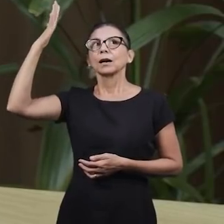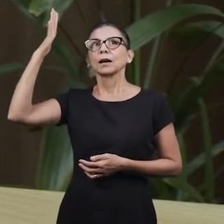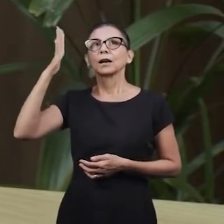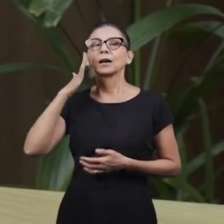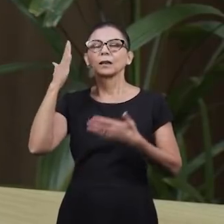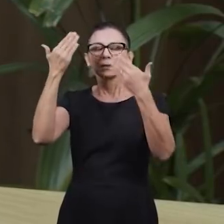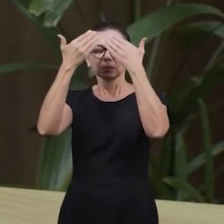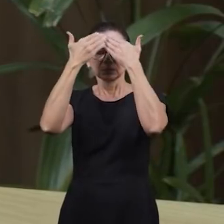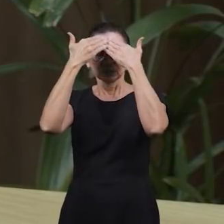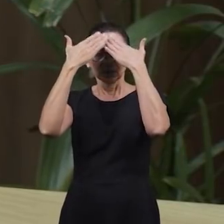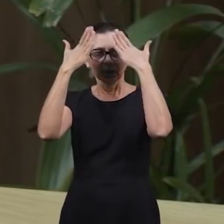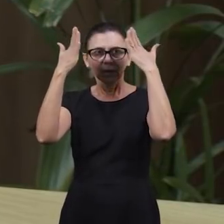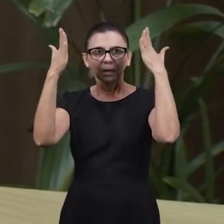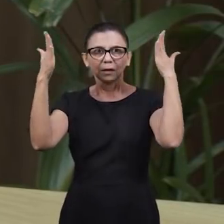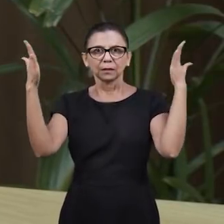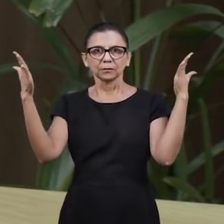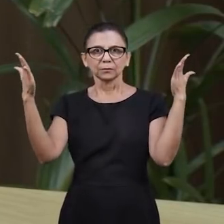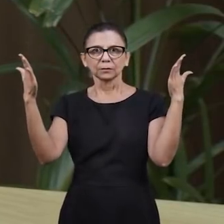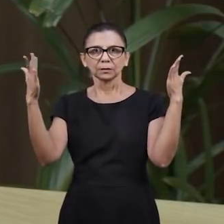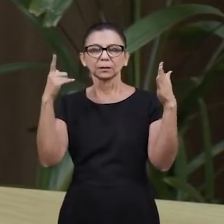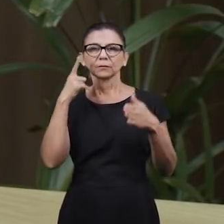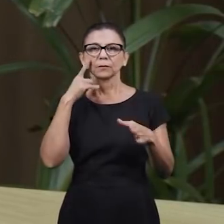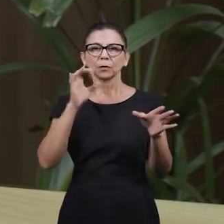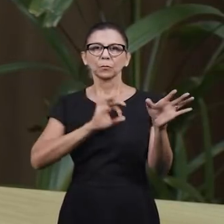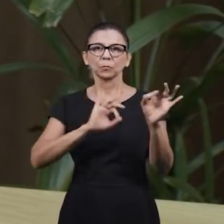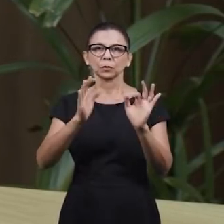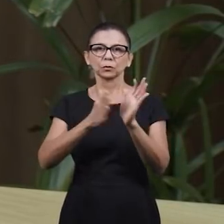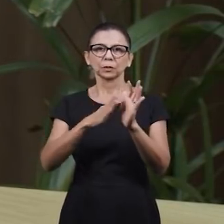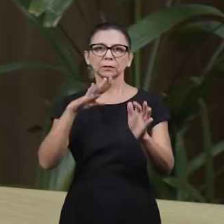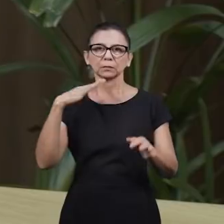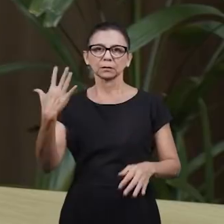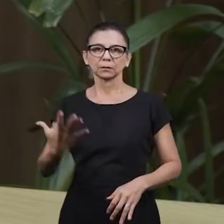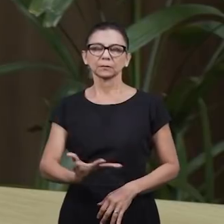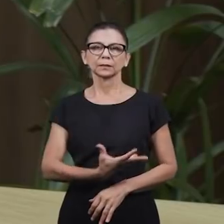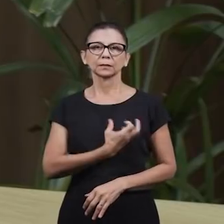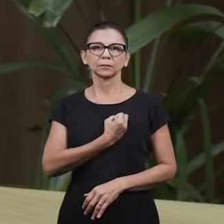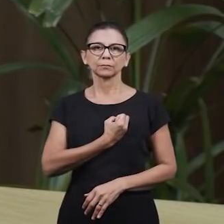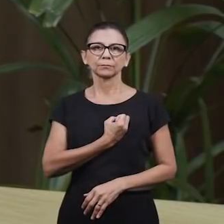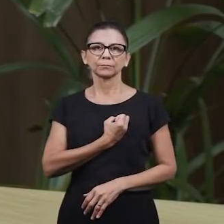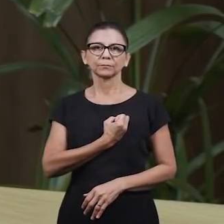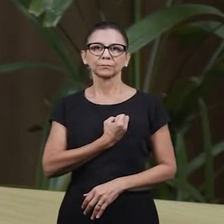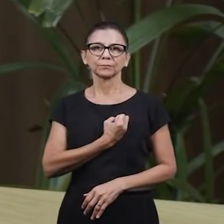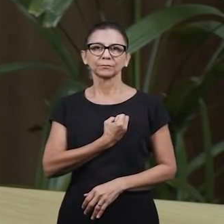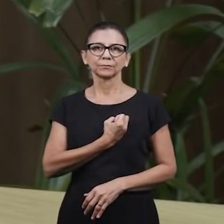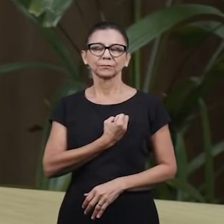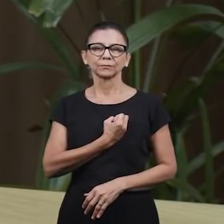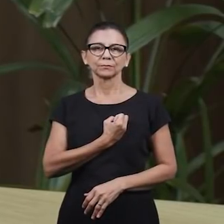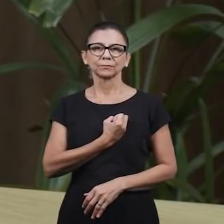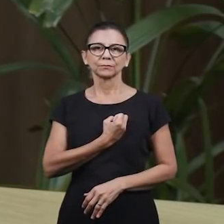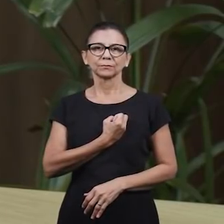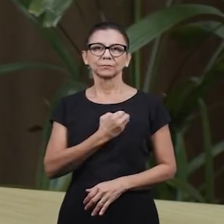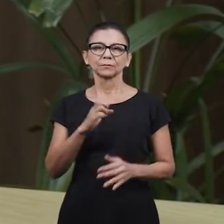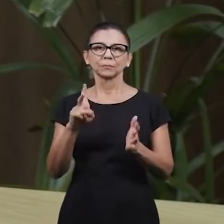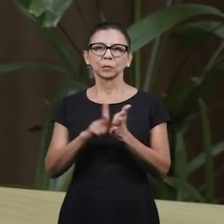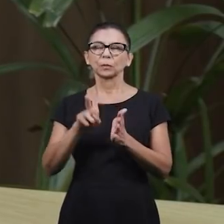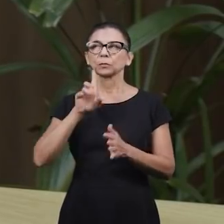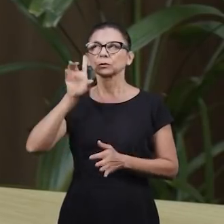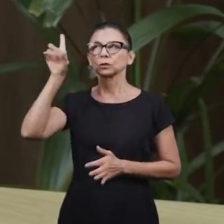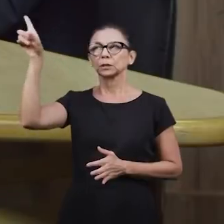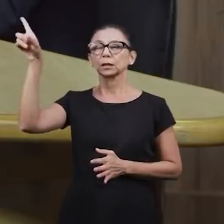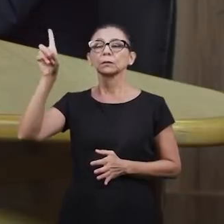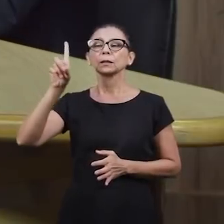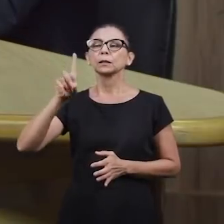enxergar na Bíblia um projeto de Deus para a salvação do homem. E dentro